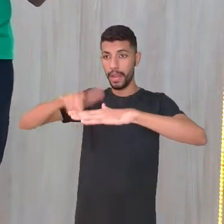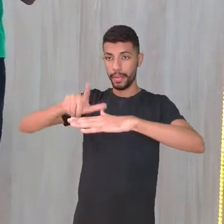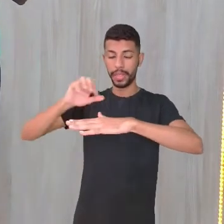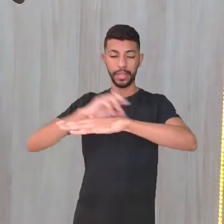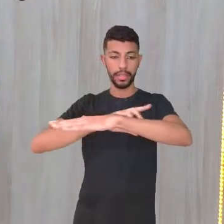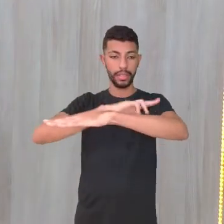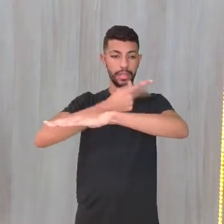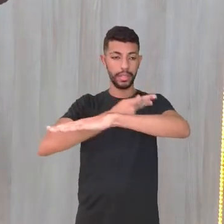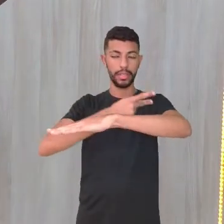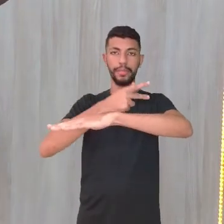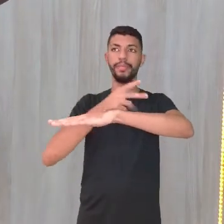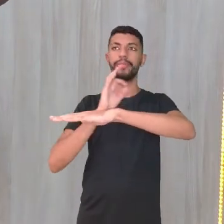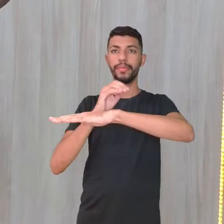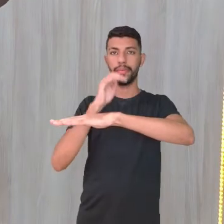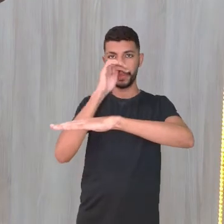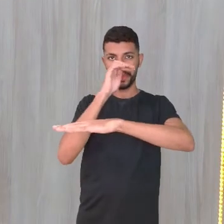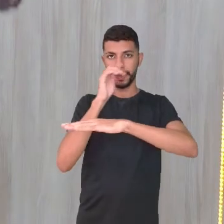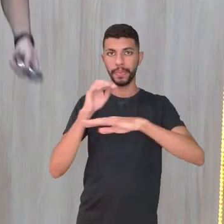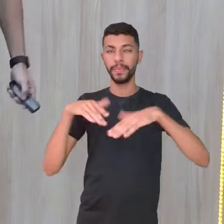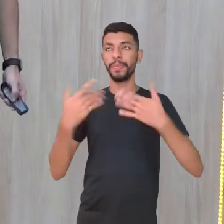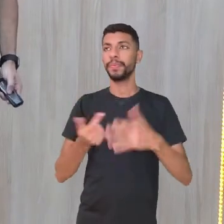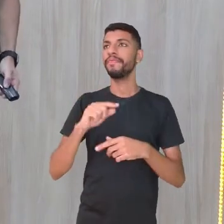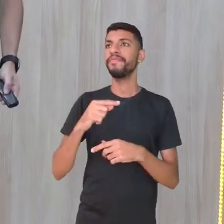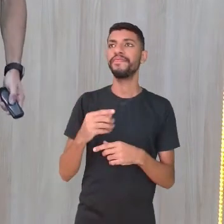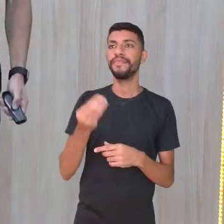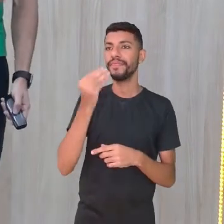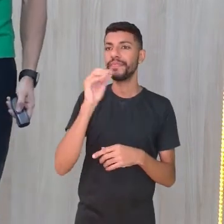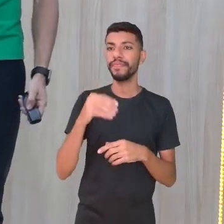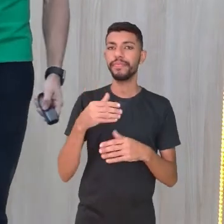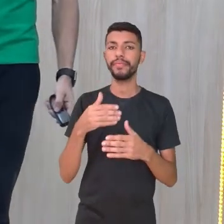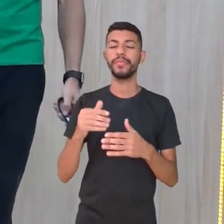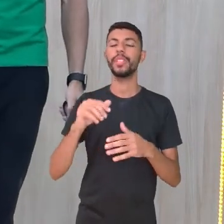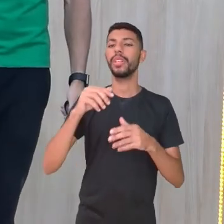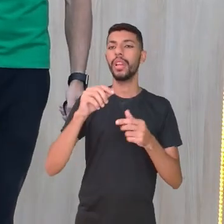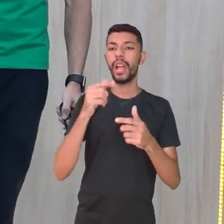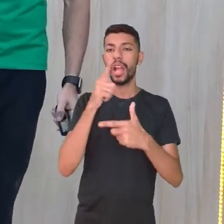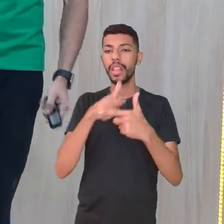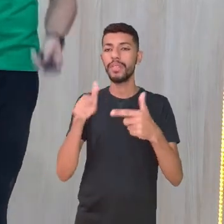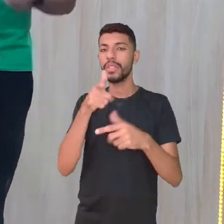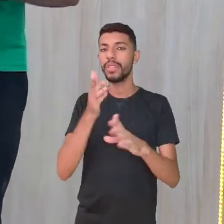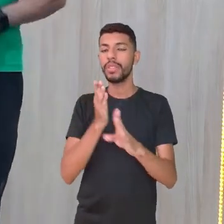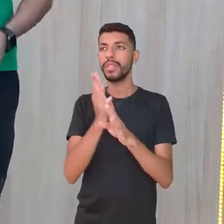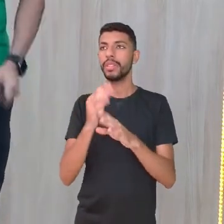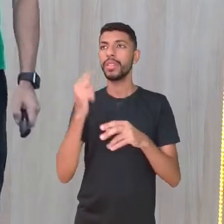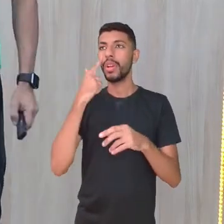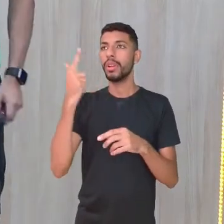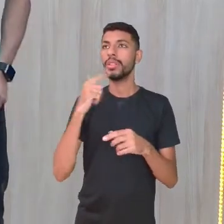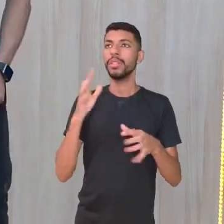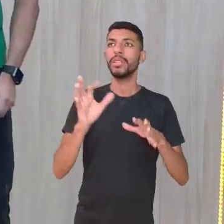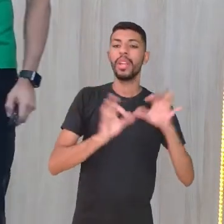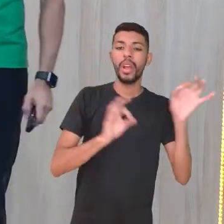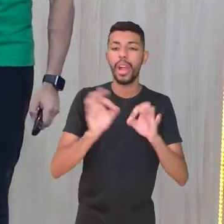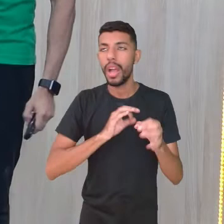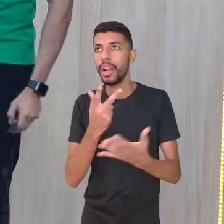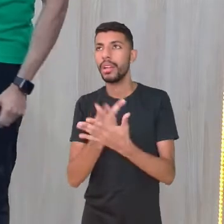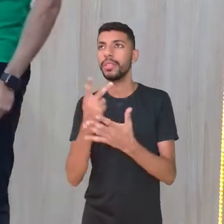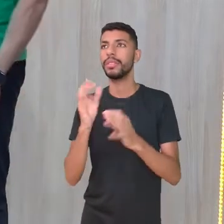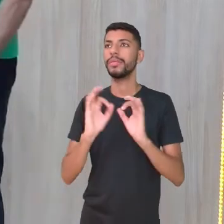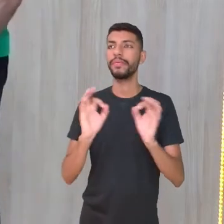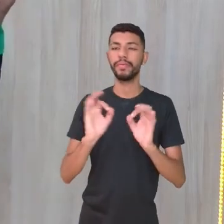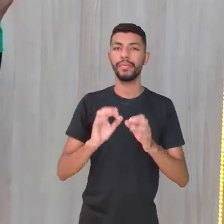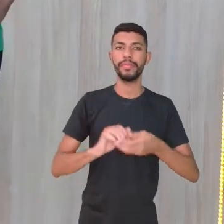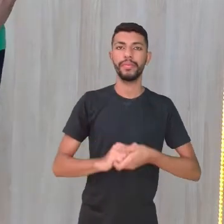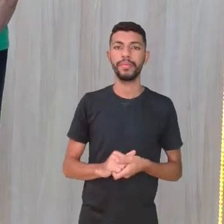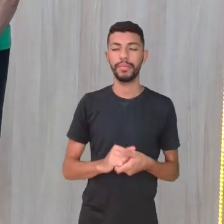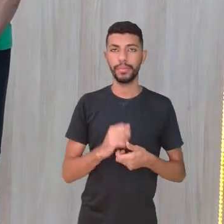pelo inverso da segunda fração. Então, não importa a divisão que você vai encontrar, a ordem que vai acontecer, certo?